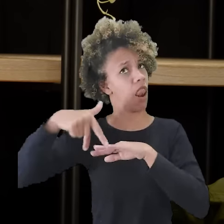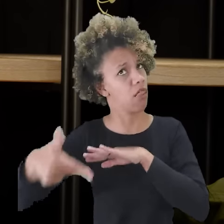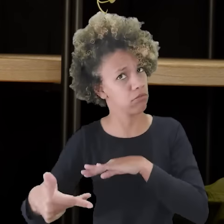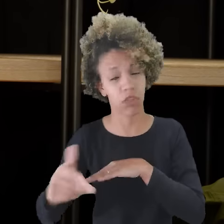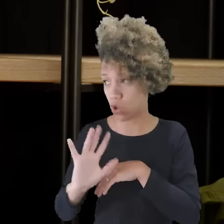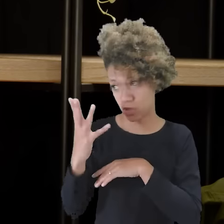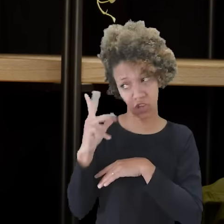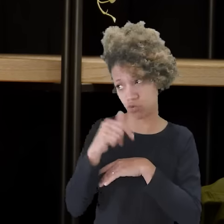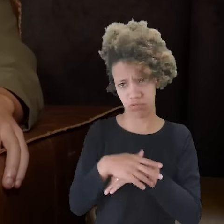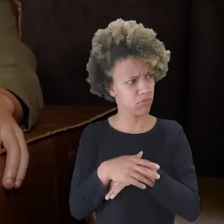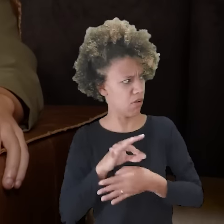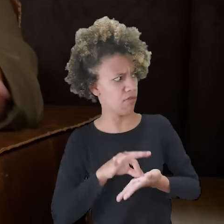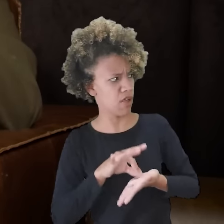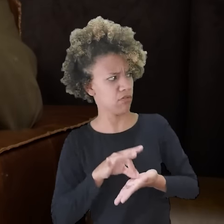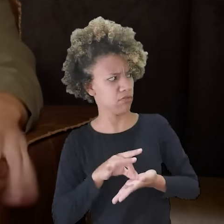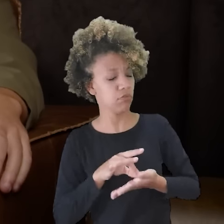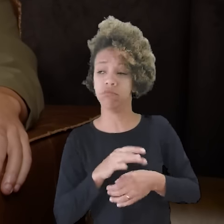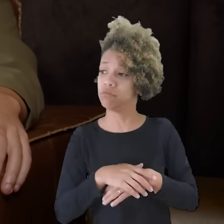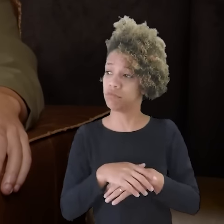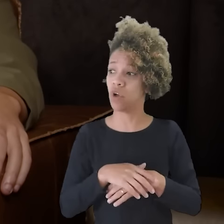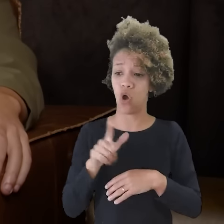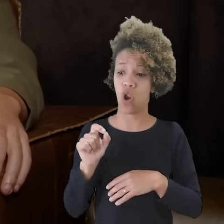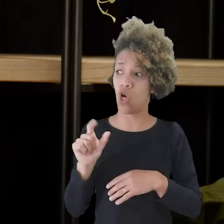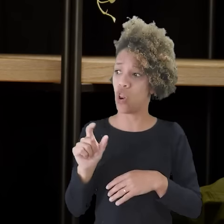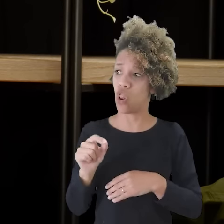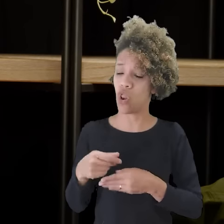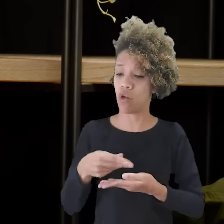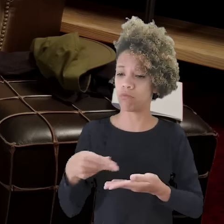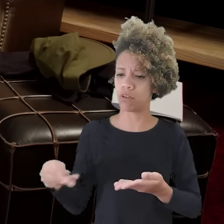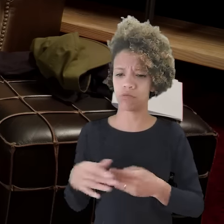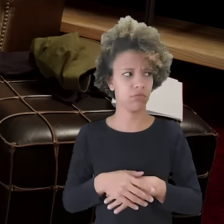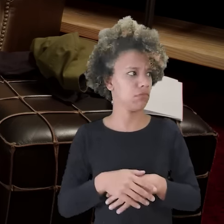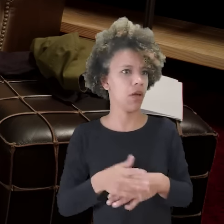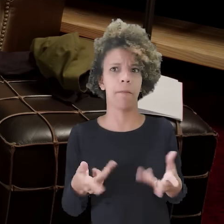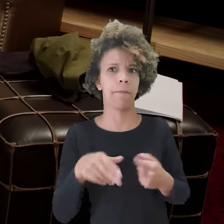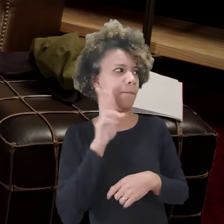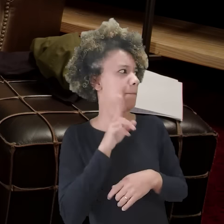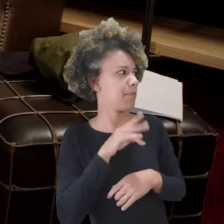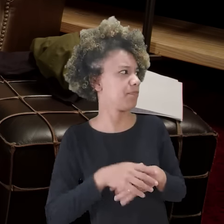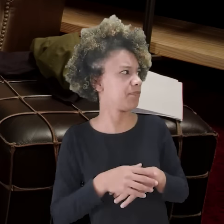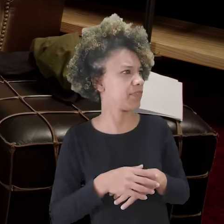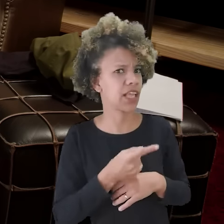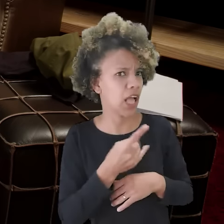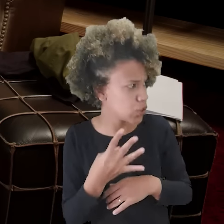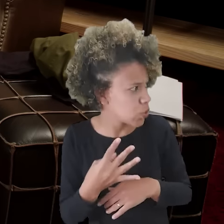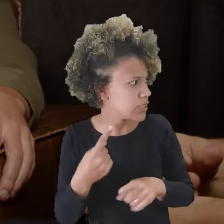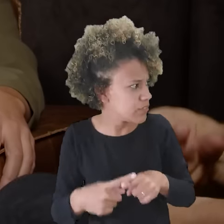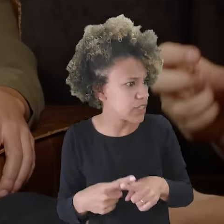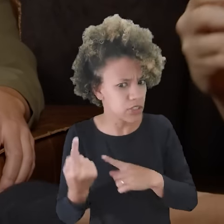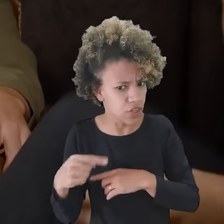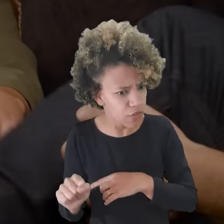tudo é mesmo o loló passando esse carnaval maravilhoso você falou que fala sou 14 vezes sei lá